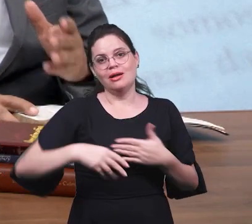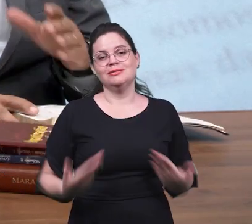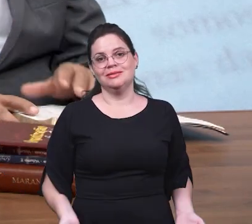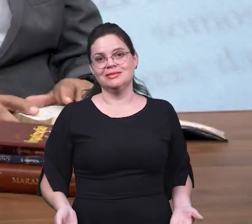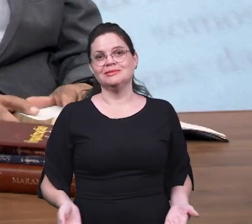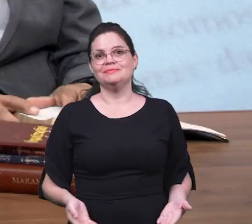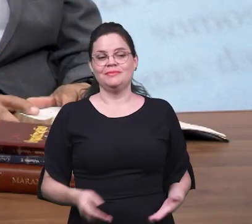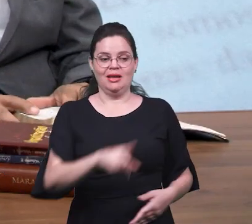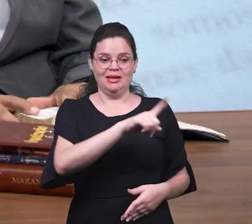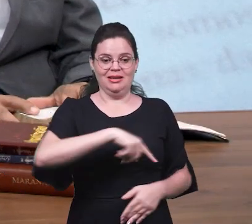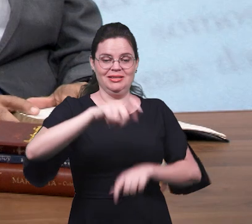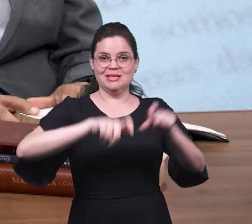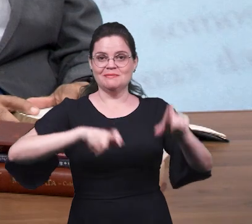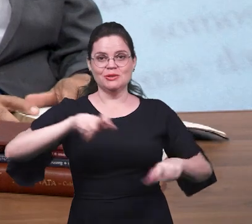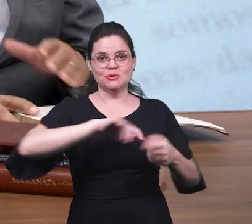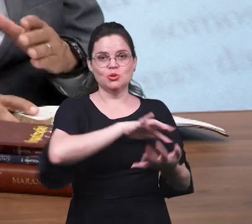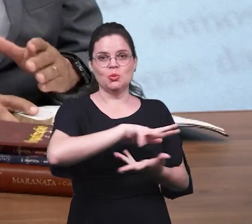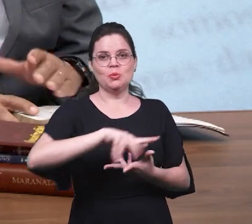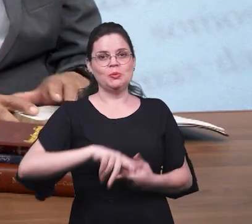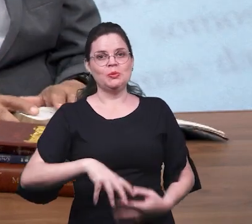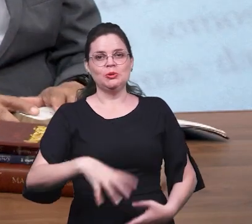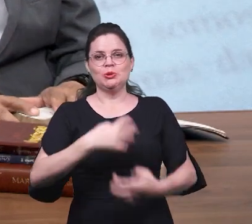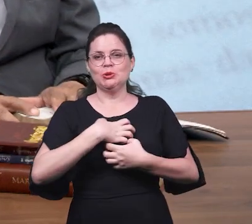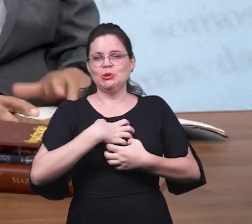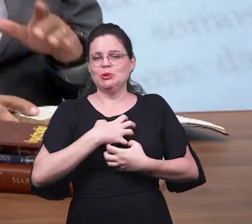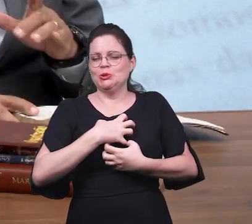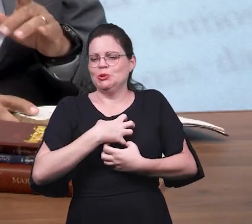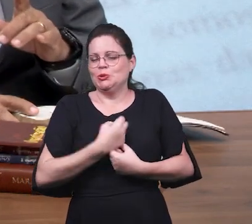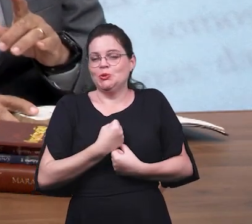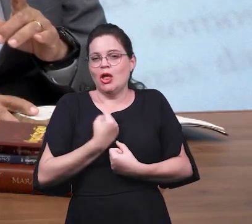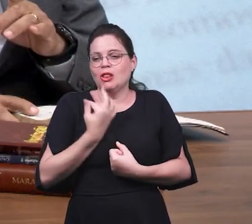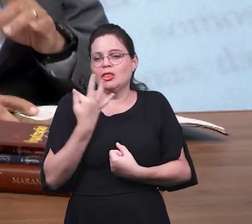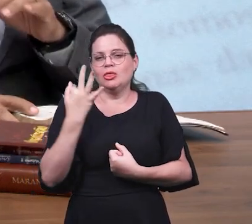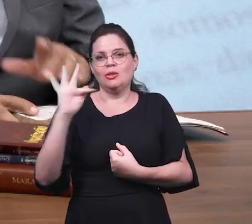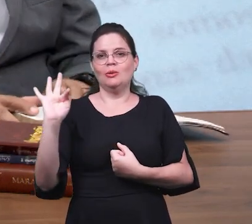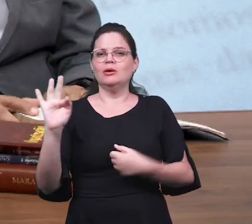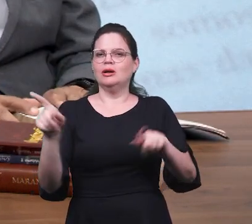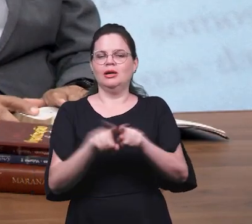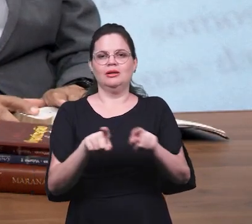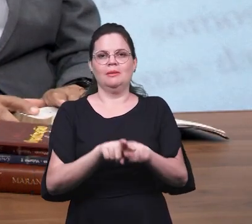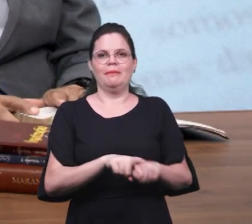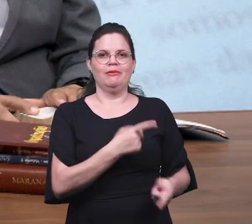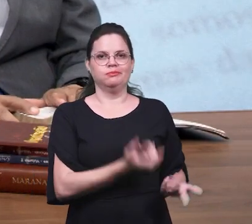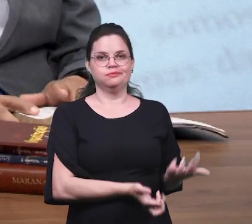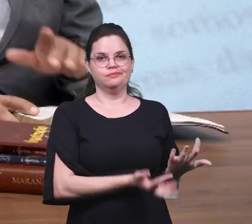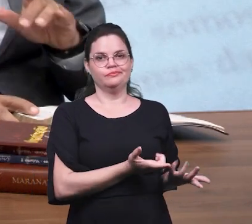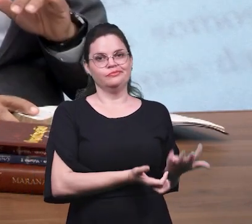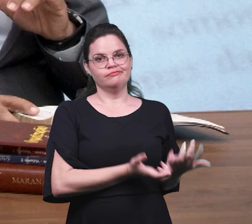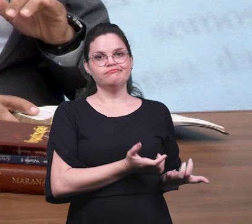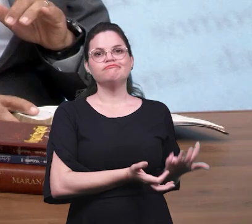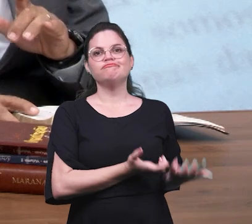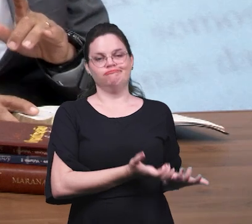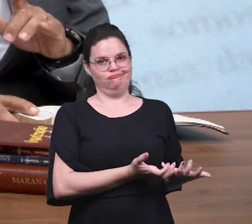no mundo e, por fim, a perdição eterna com